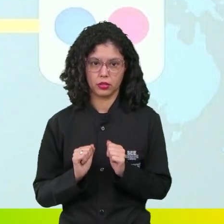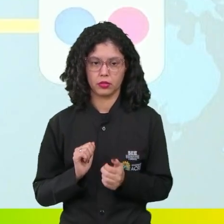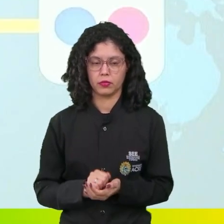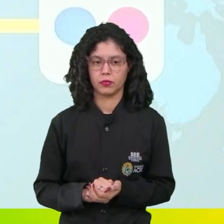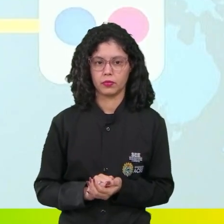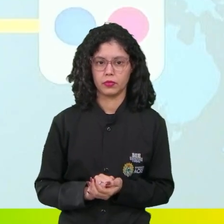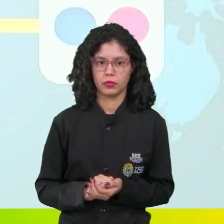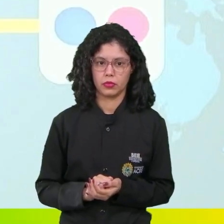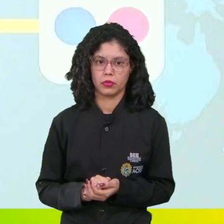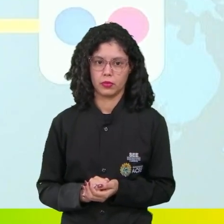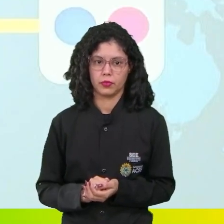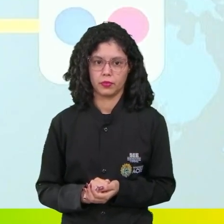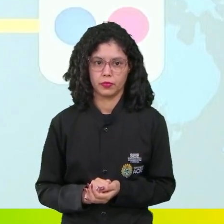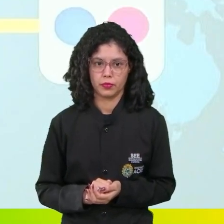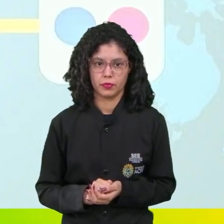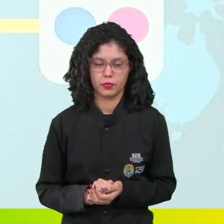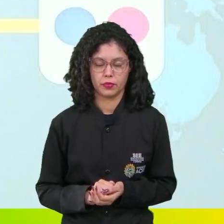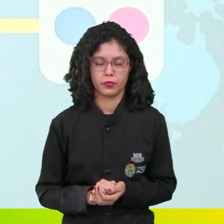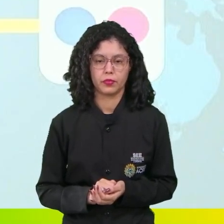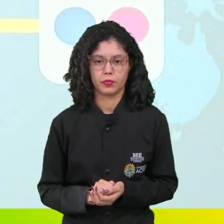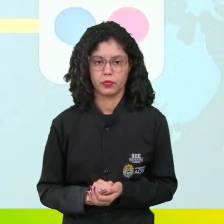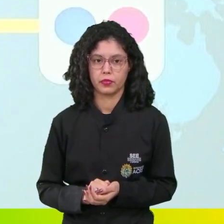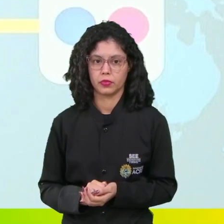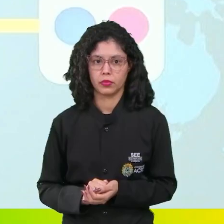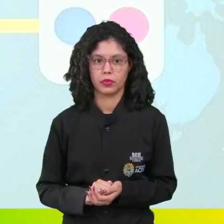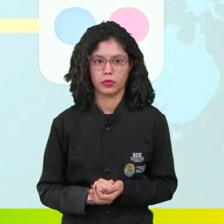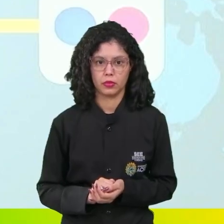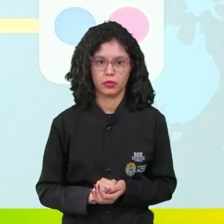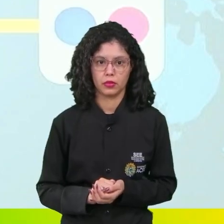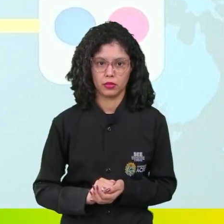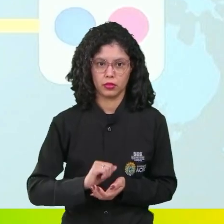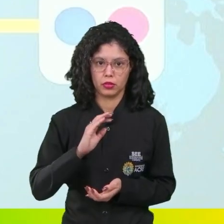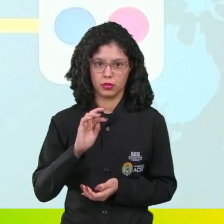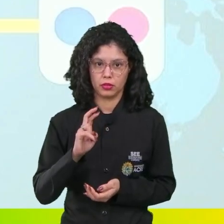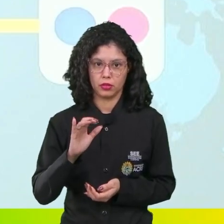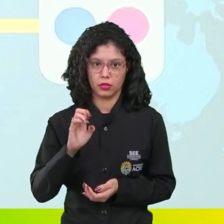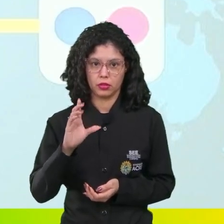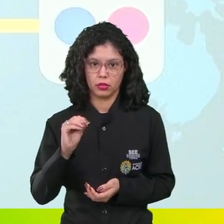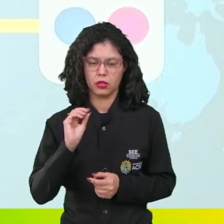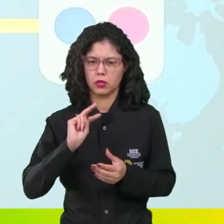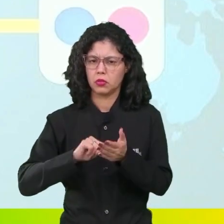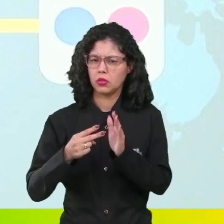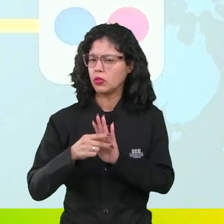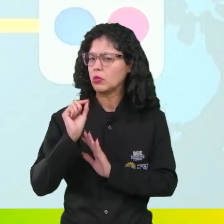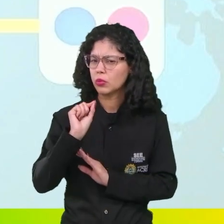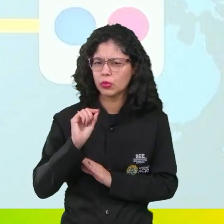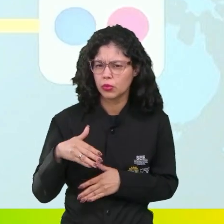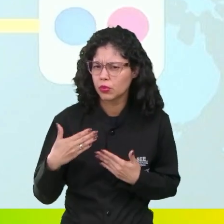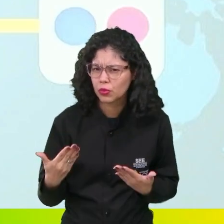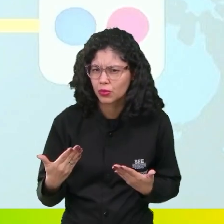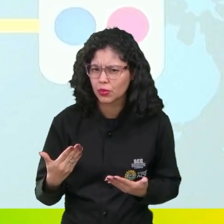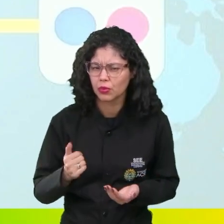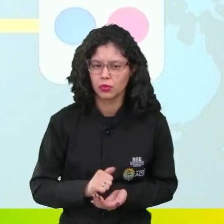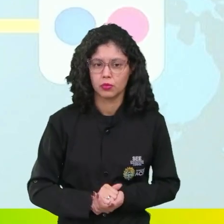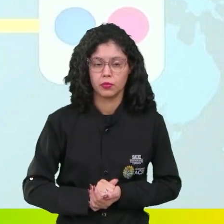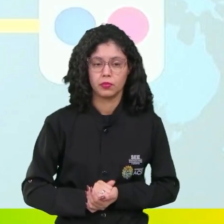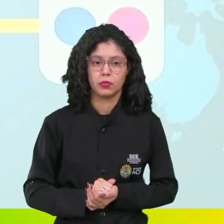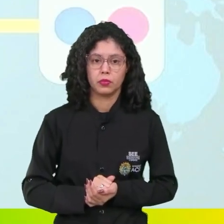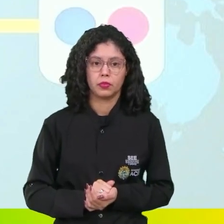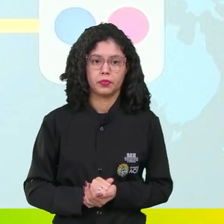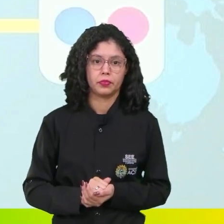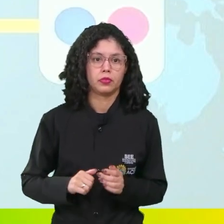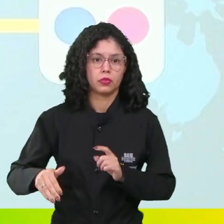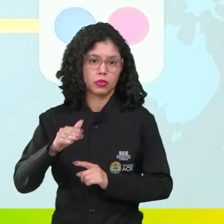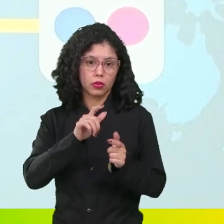podem levar, por exemplo, a questão das câmeras de eco. O que seriam essas câmeras de eco?